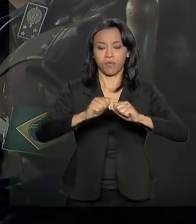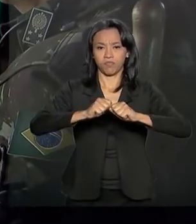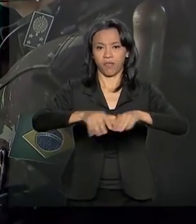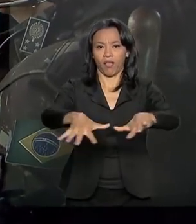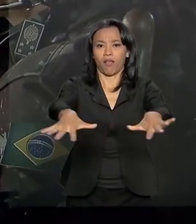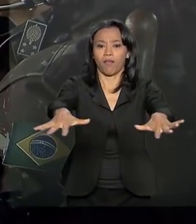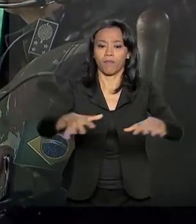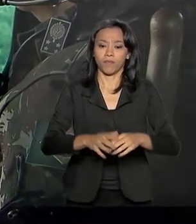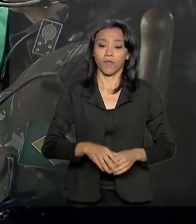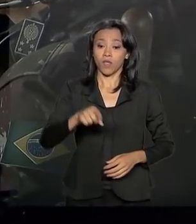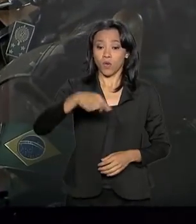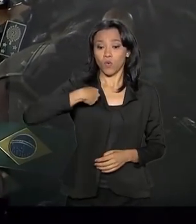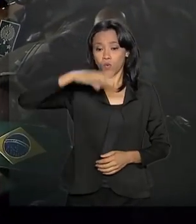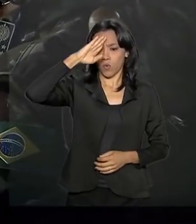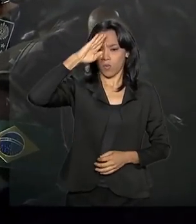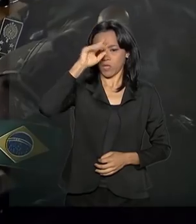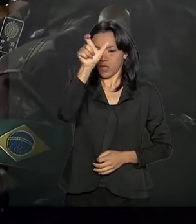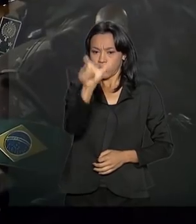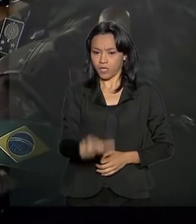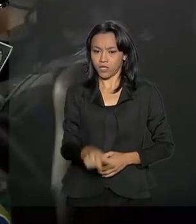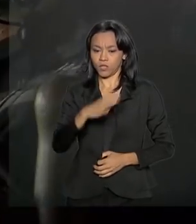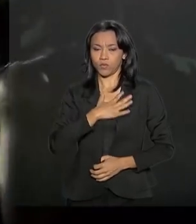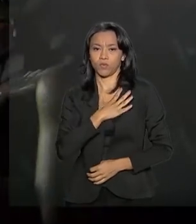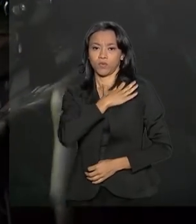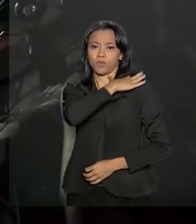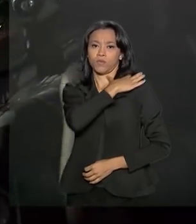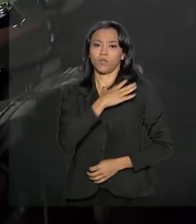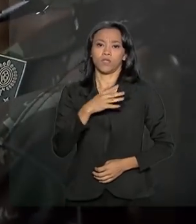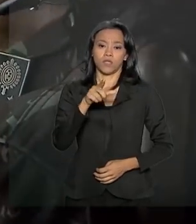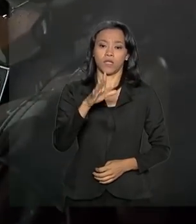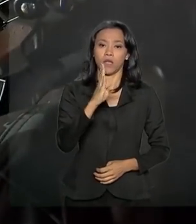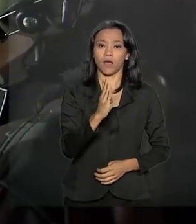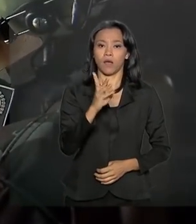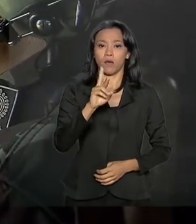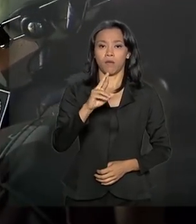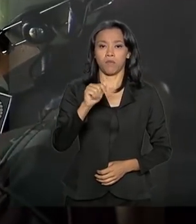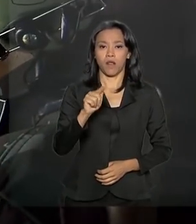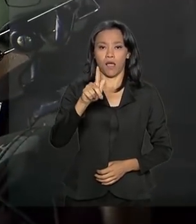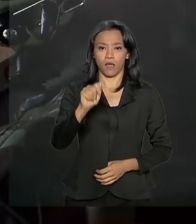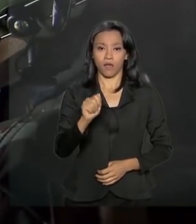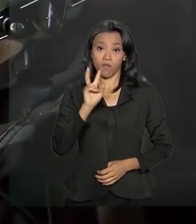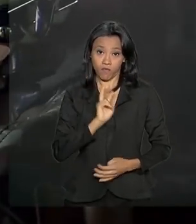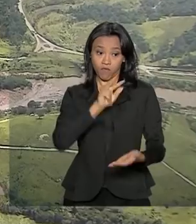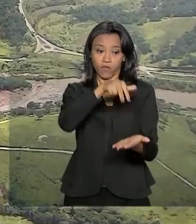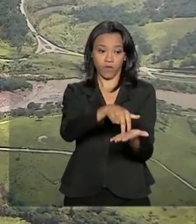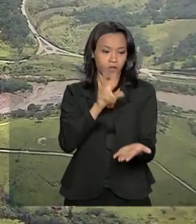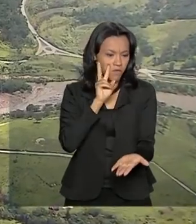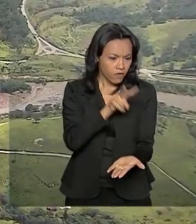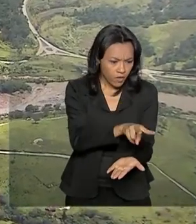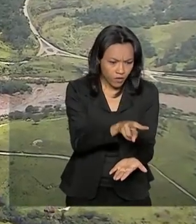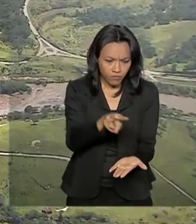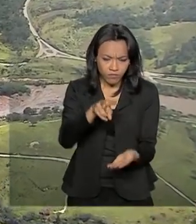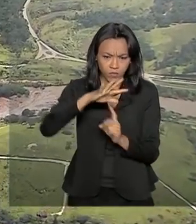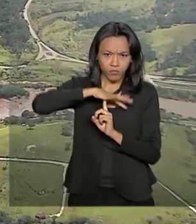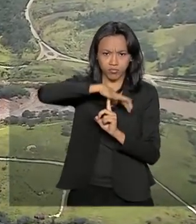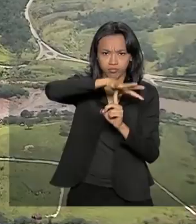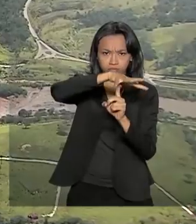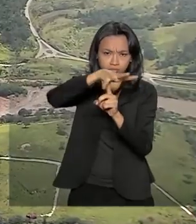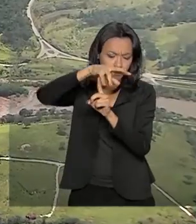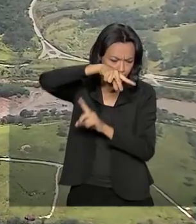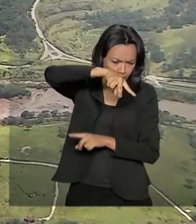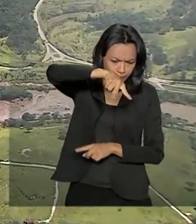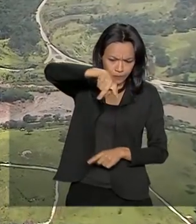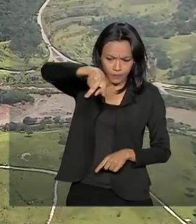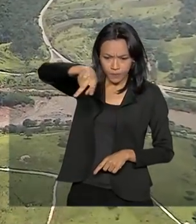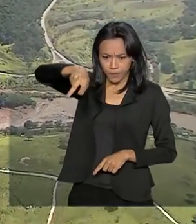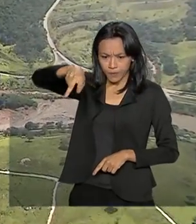o comandante Militar do Leste General Braga Neto foi conferir de perto o tamanho da tragédia lá de cima é possível ver